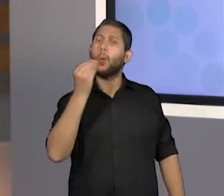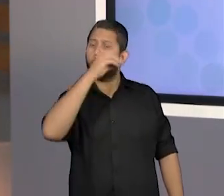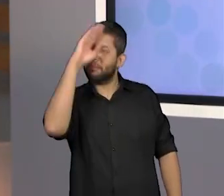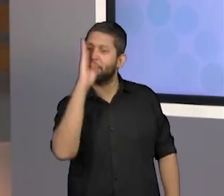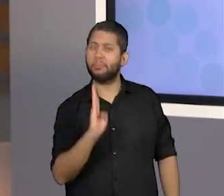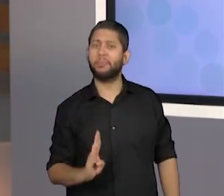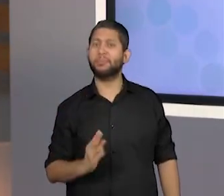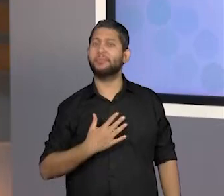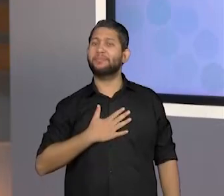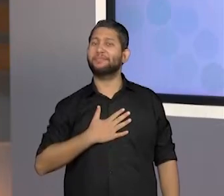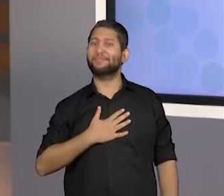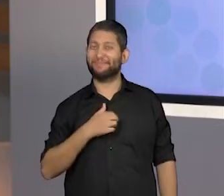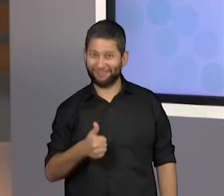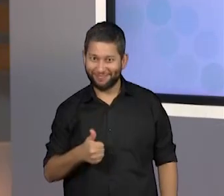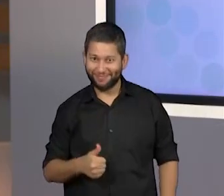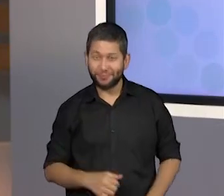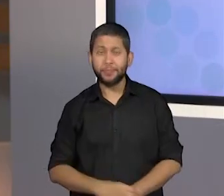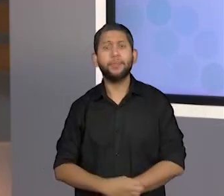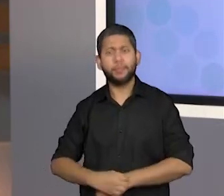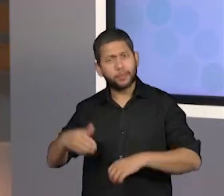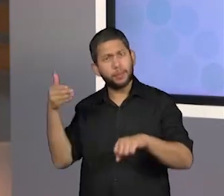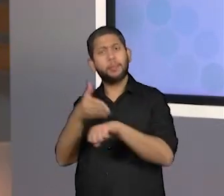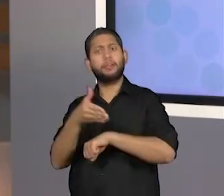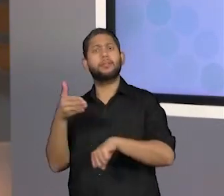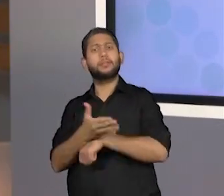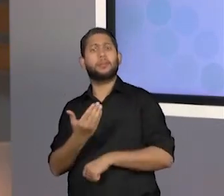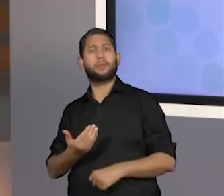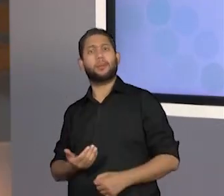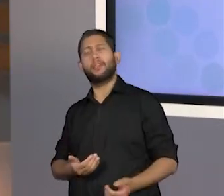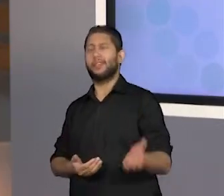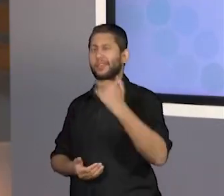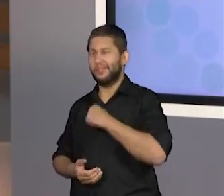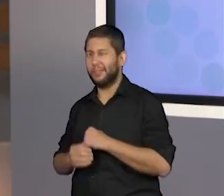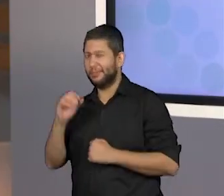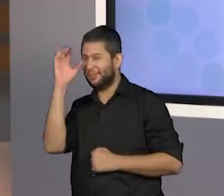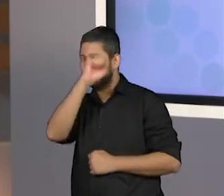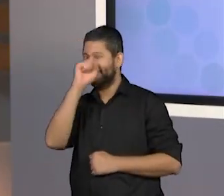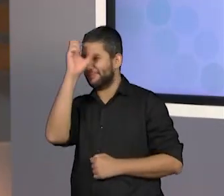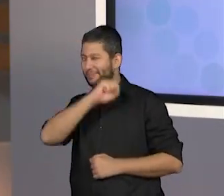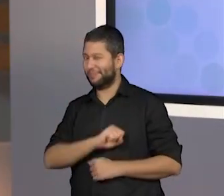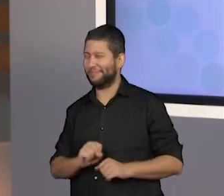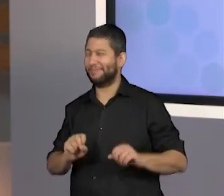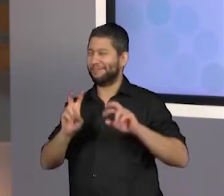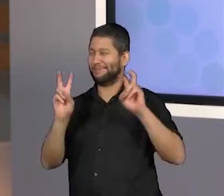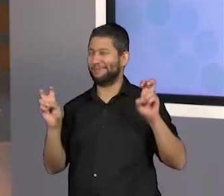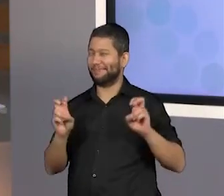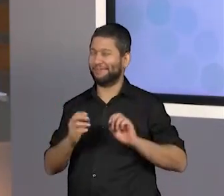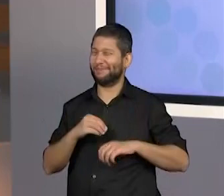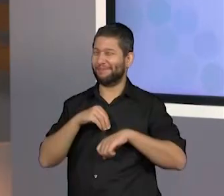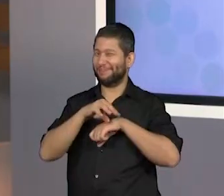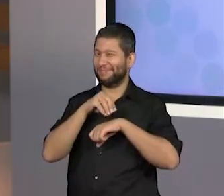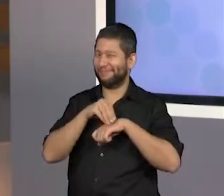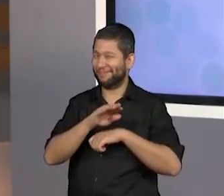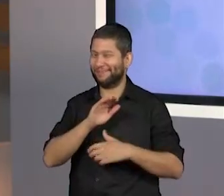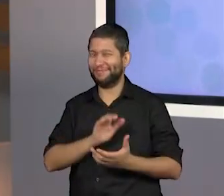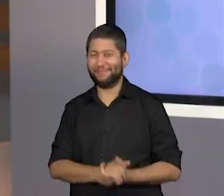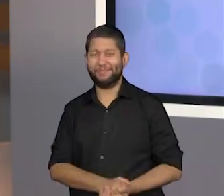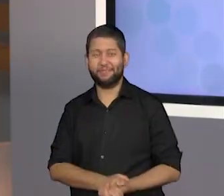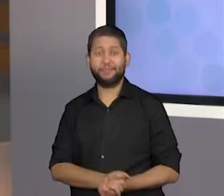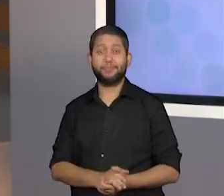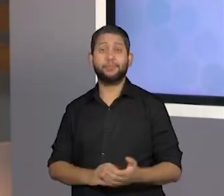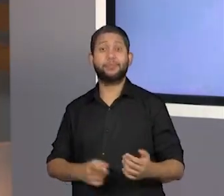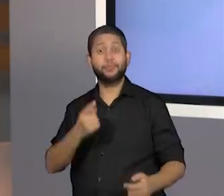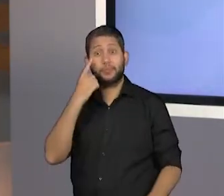Então, não deixe de participar e vem comigo, vamos contar a história juntos. Legal, pessoal? Então vamos aí